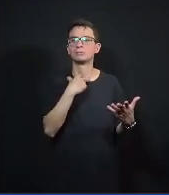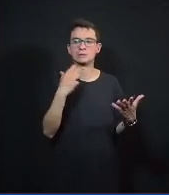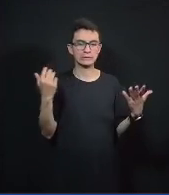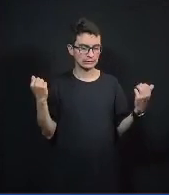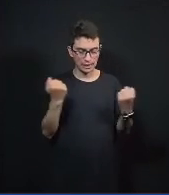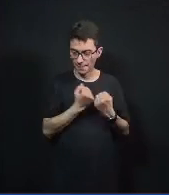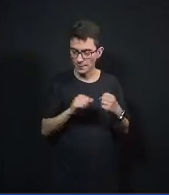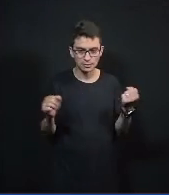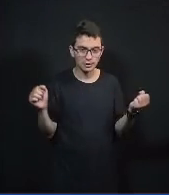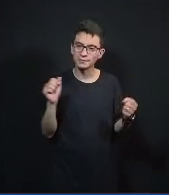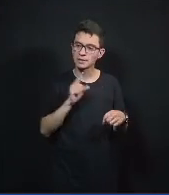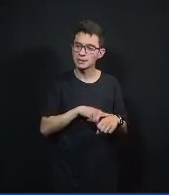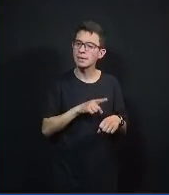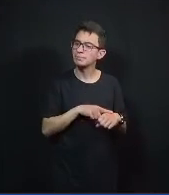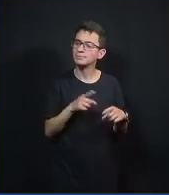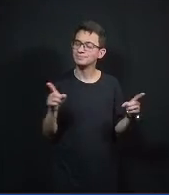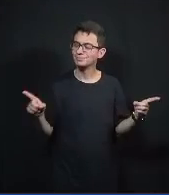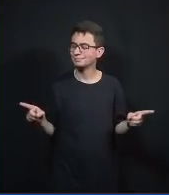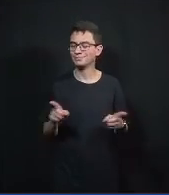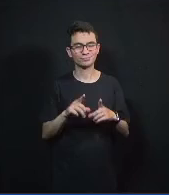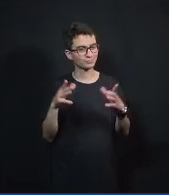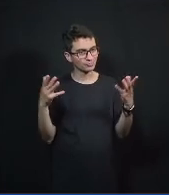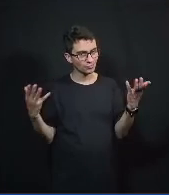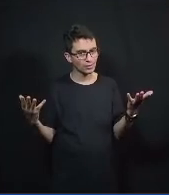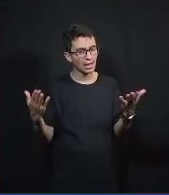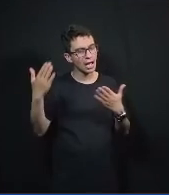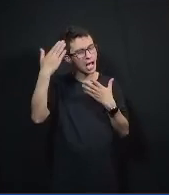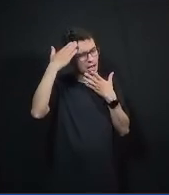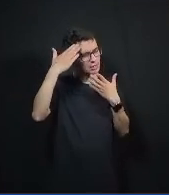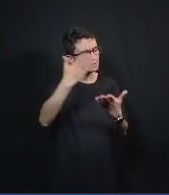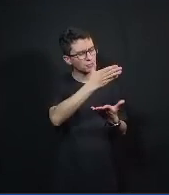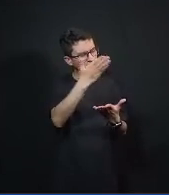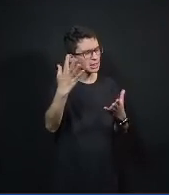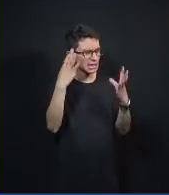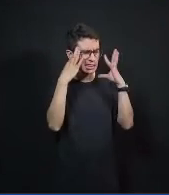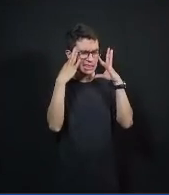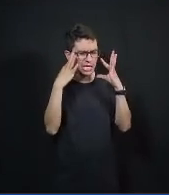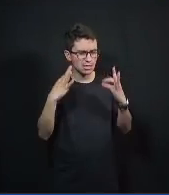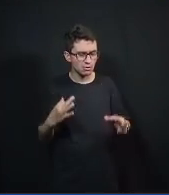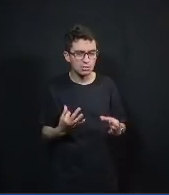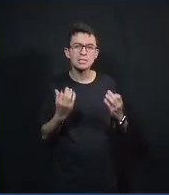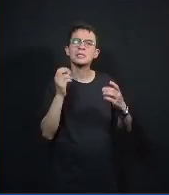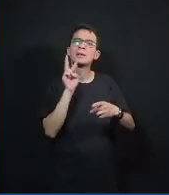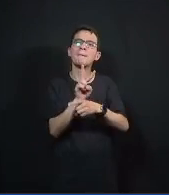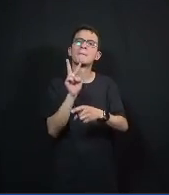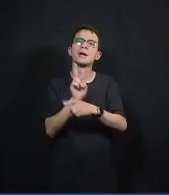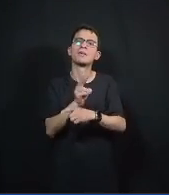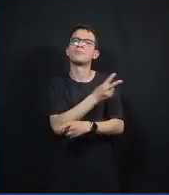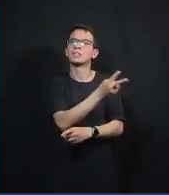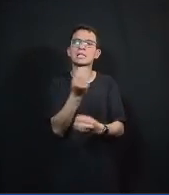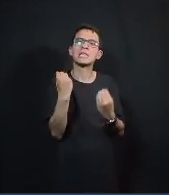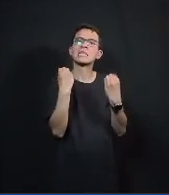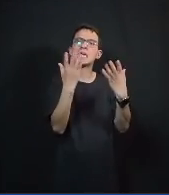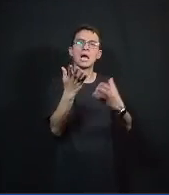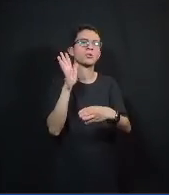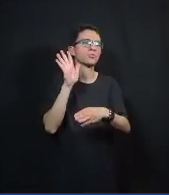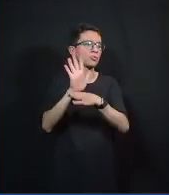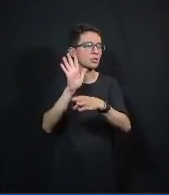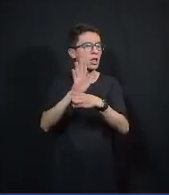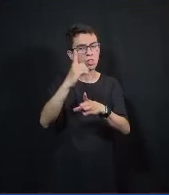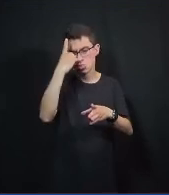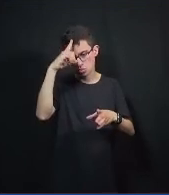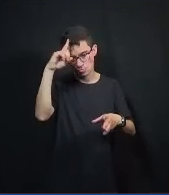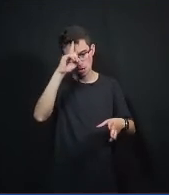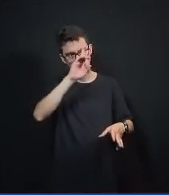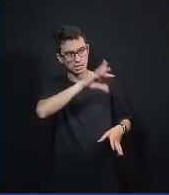um curto período de tempo. Mas eu agradeço a atenção de todos, eu espero ter contribuído de alguma forma para esclarecer algumas dúvidas sobre as